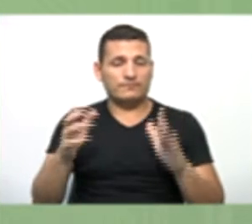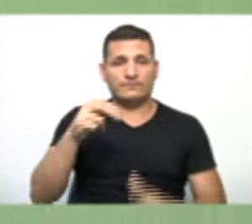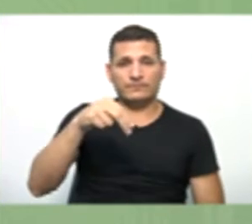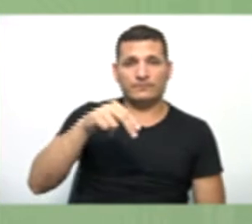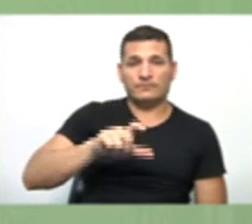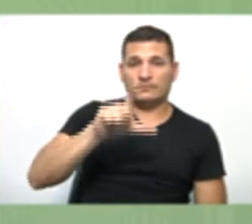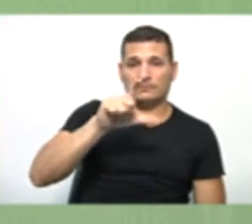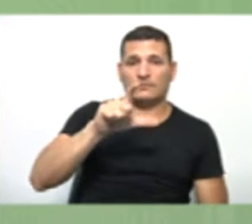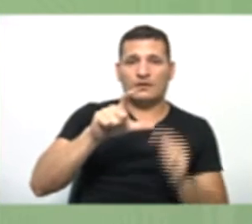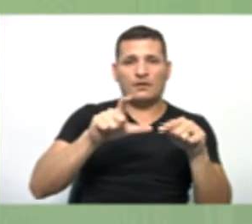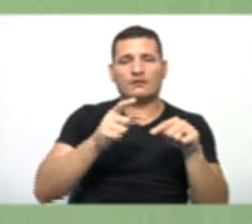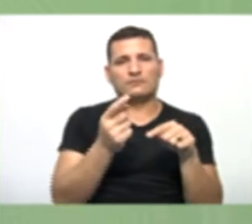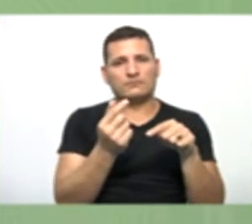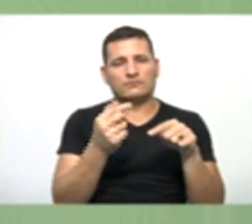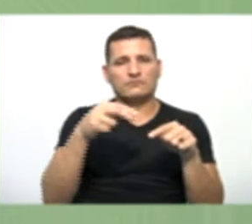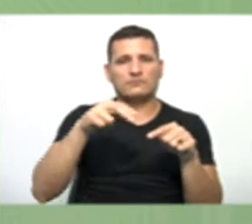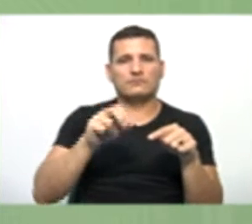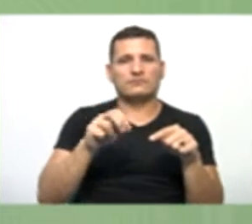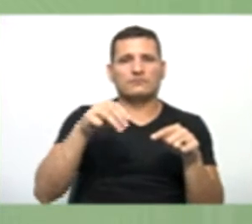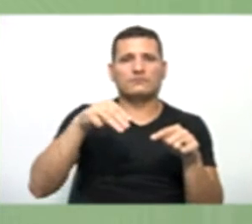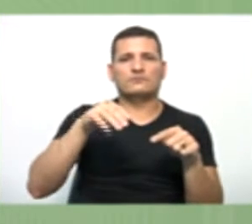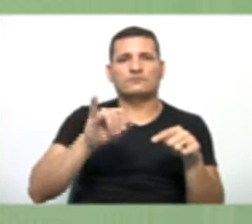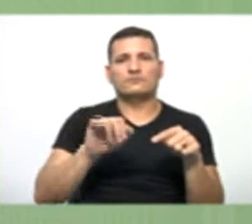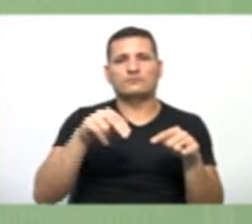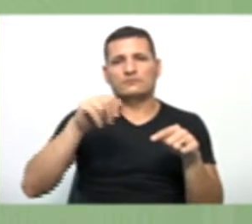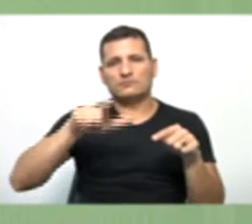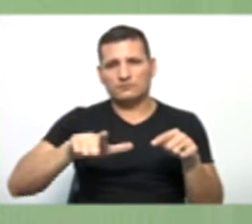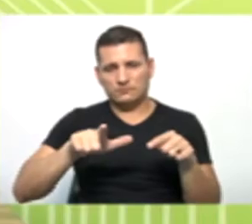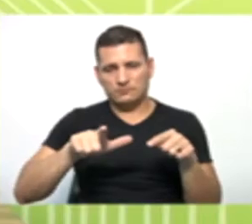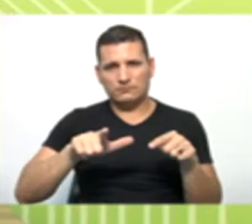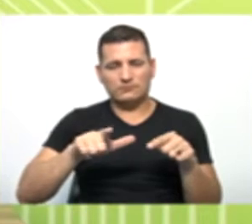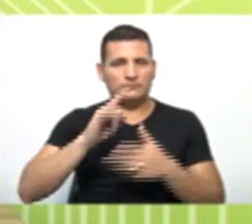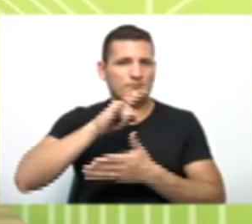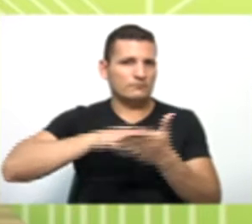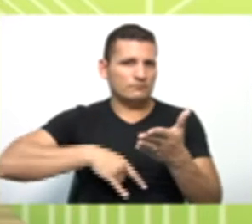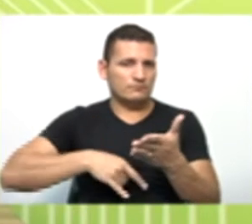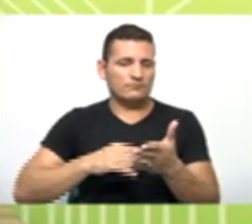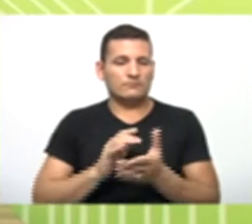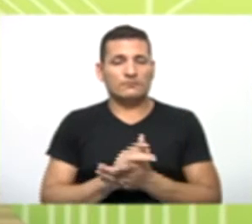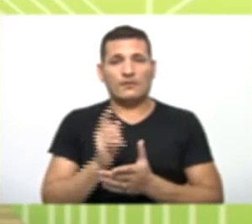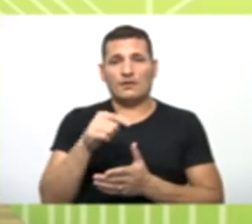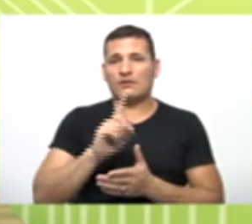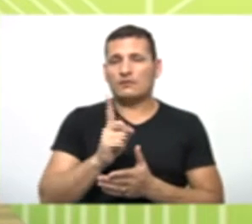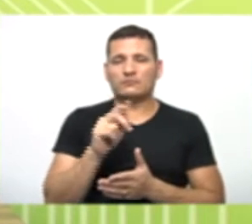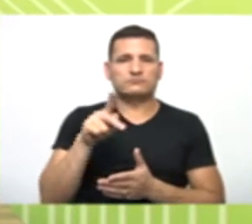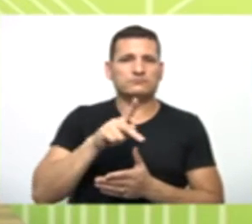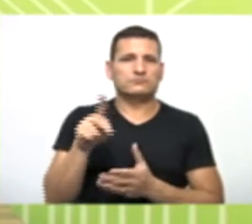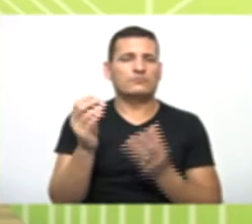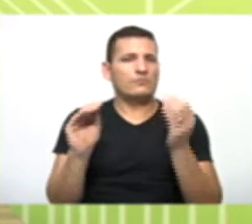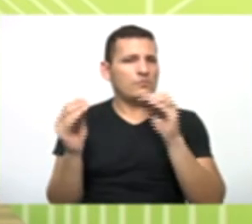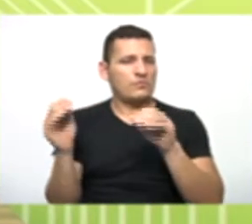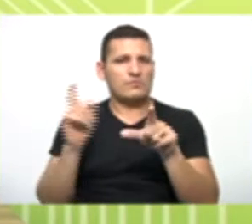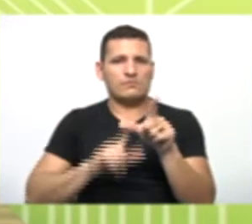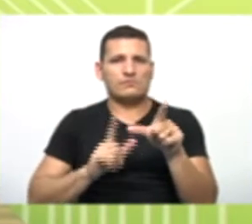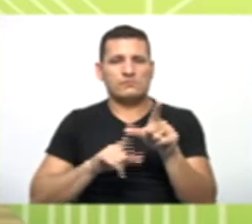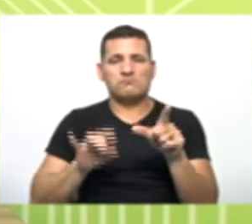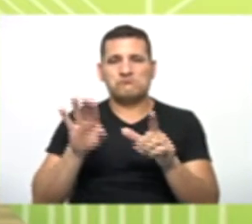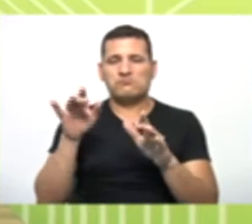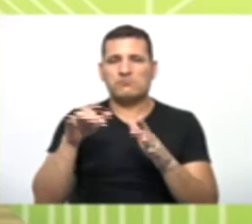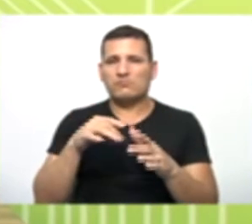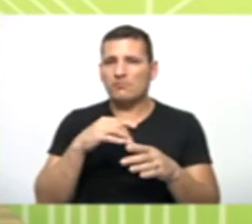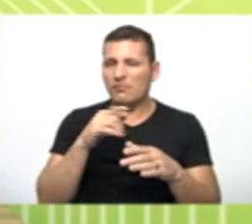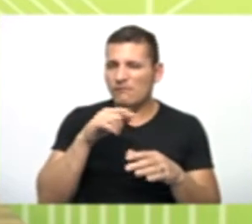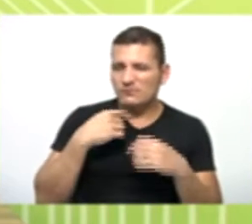de valor nominal do título. Isso aqui não foi os professores que colocaram essas letrinhas só para ficar fazendo pegadinha, não. É